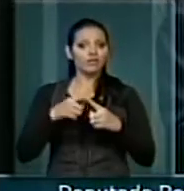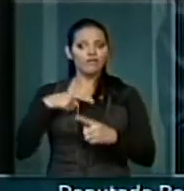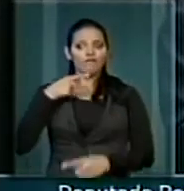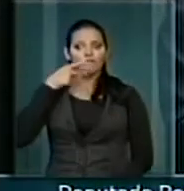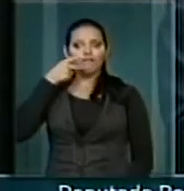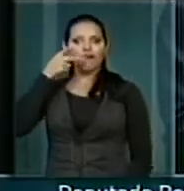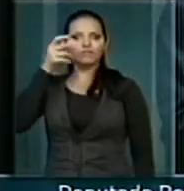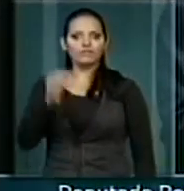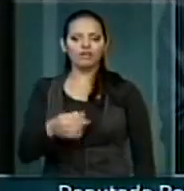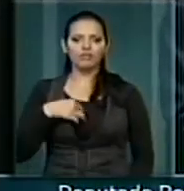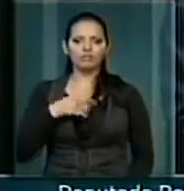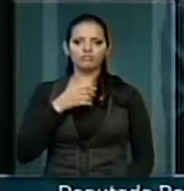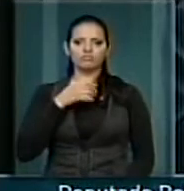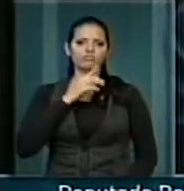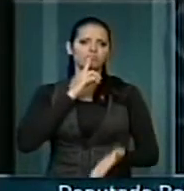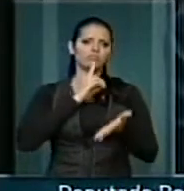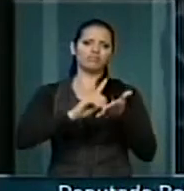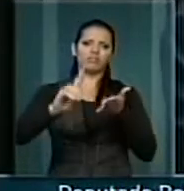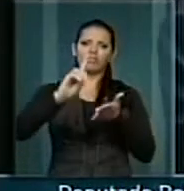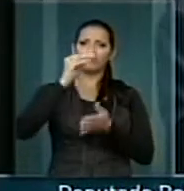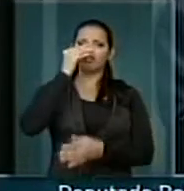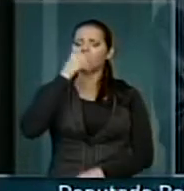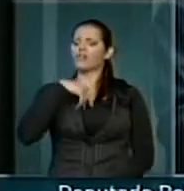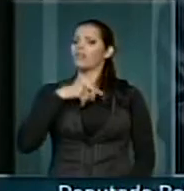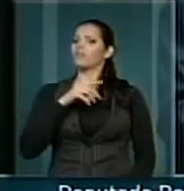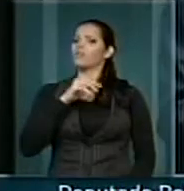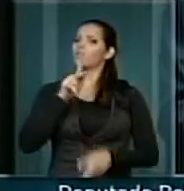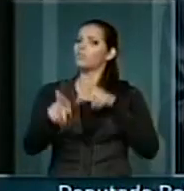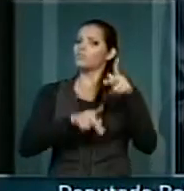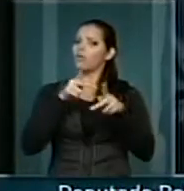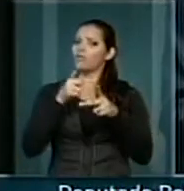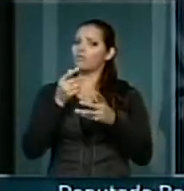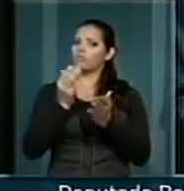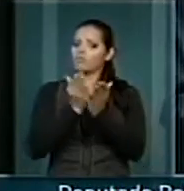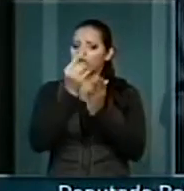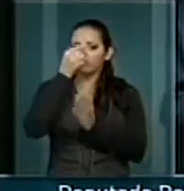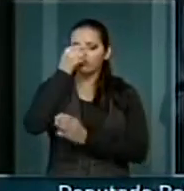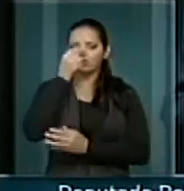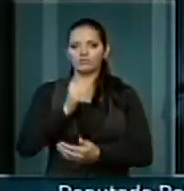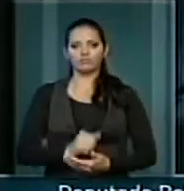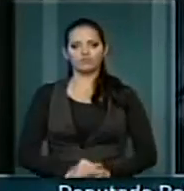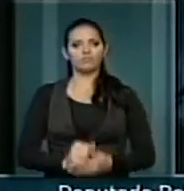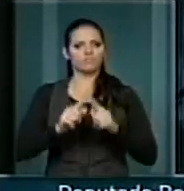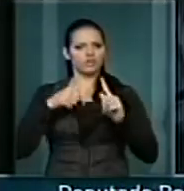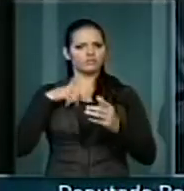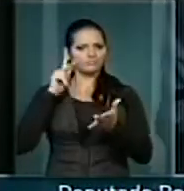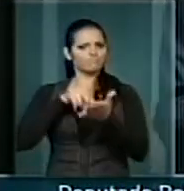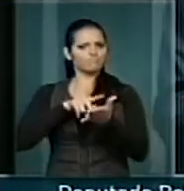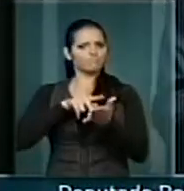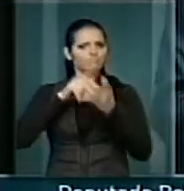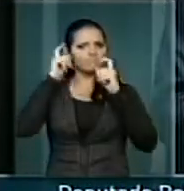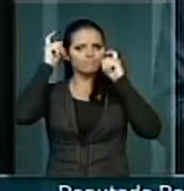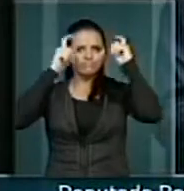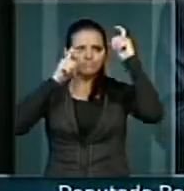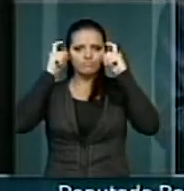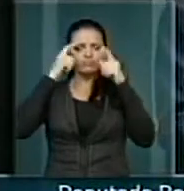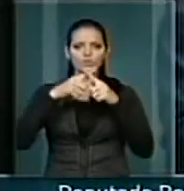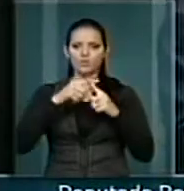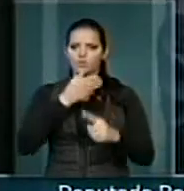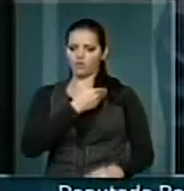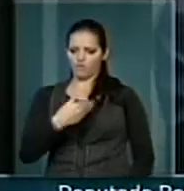possa ofender ao povo evangélico, mas de fato preocuparam-me. Nem o governo, nem o Partido